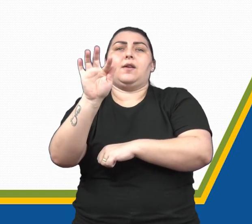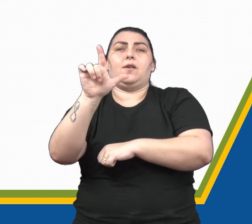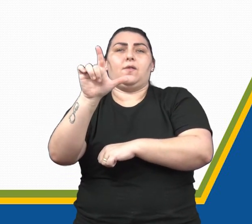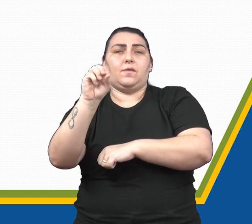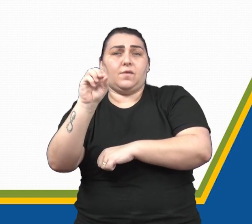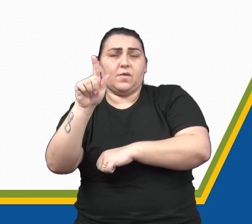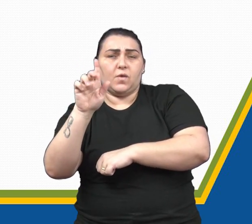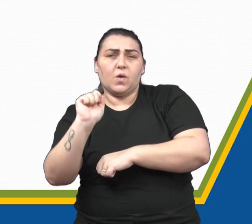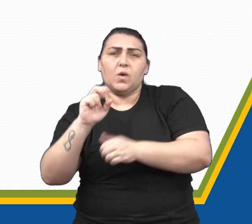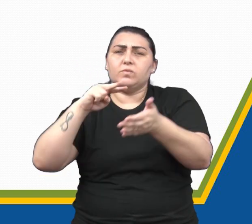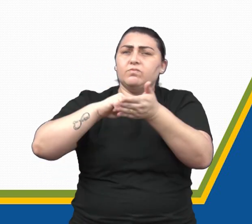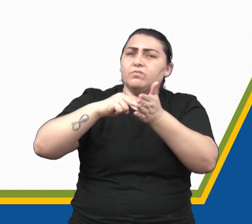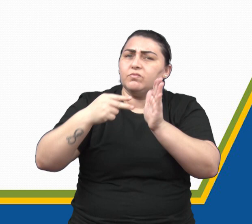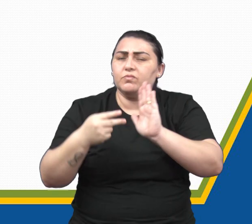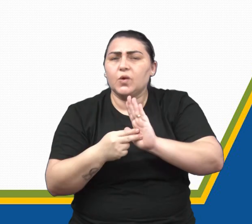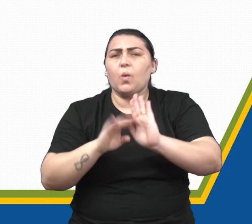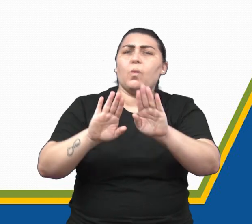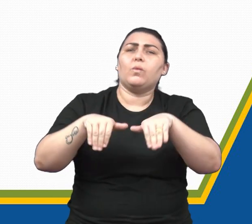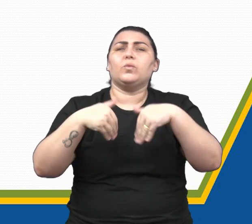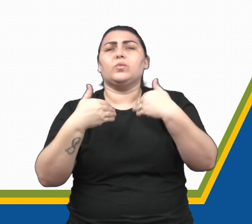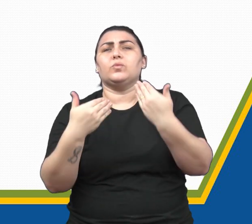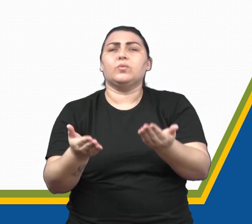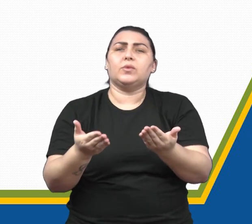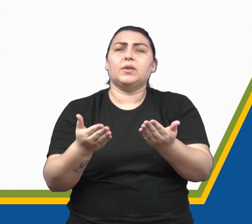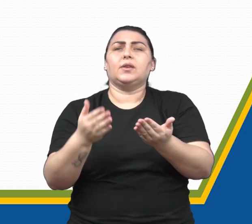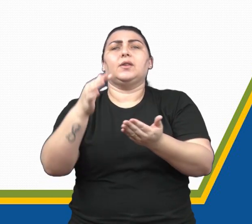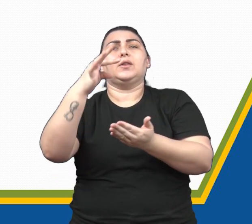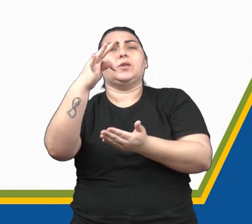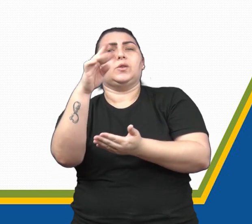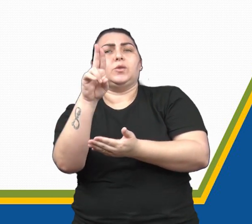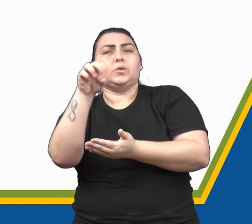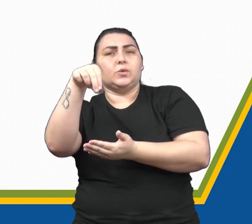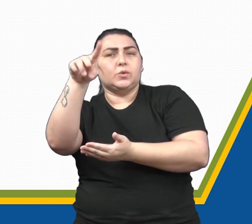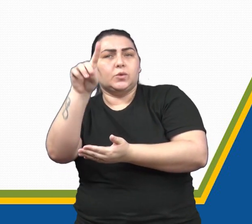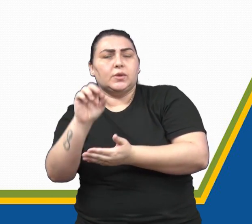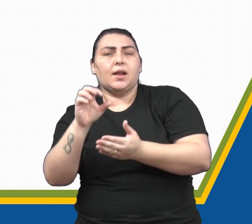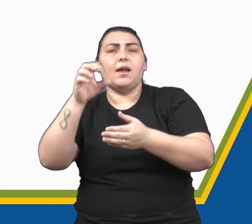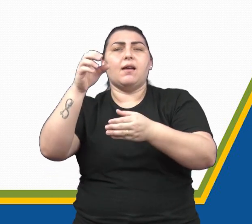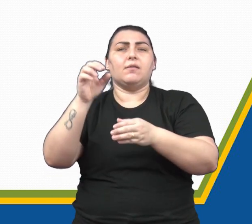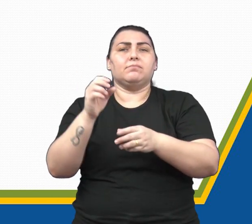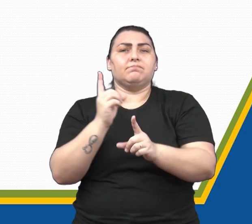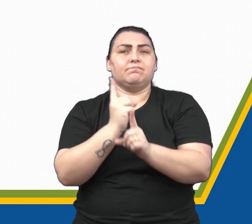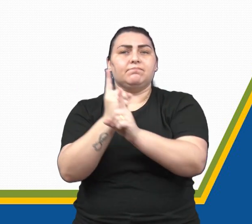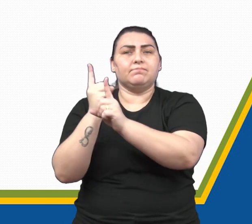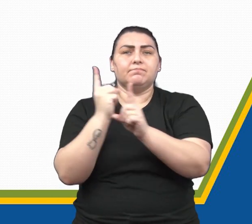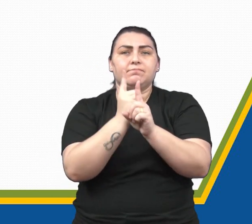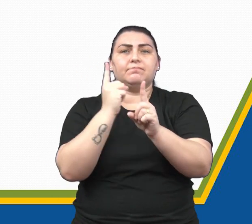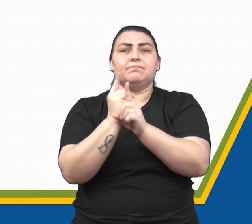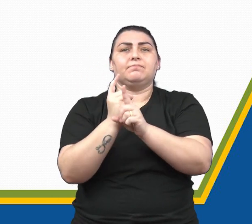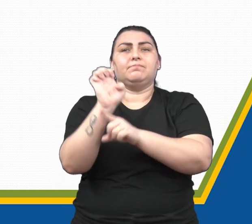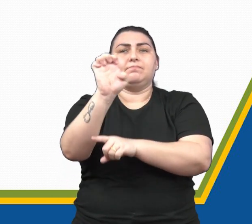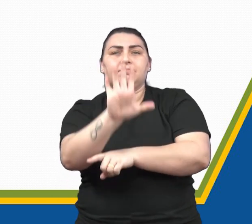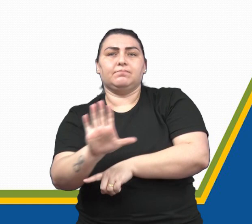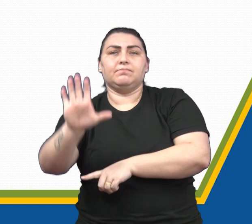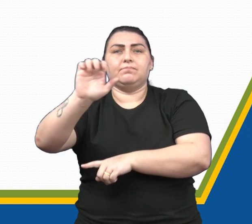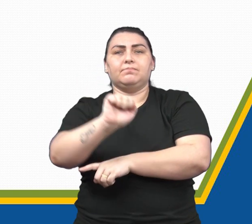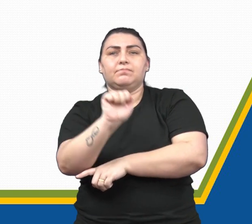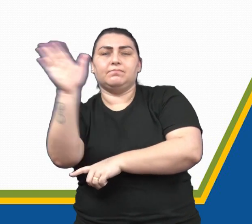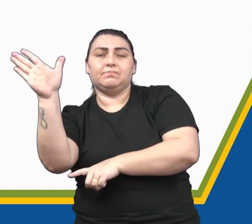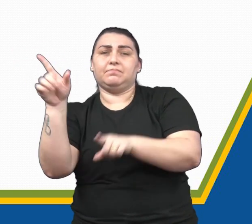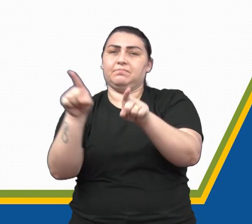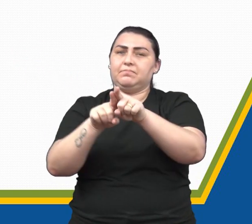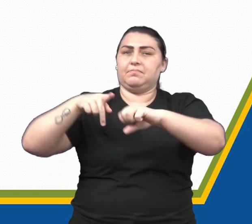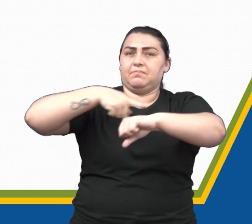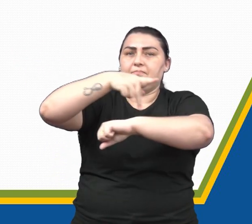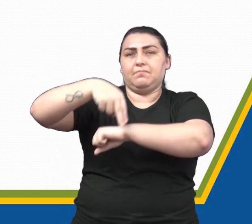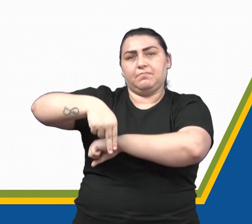isso aí. Qual é a incidência da tundra? Onde é que ela mais se encontra na Europa e na Ásia? Pessoal, na Europa, países